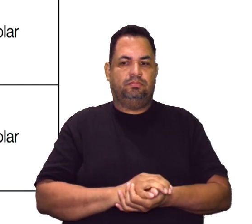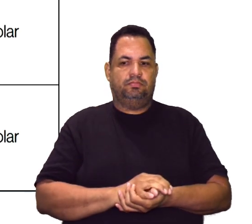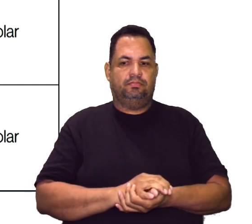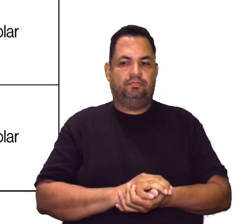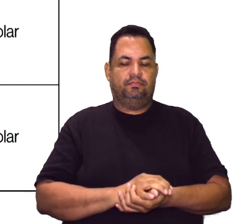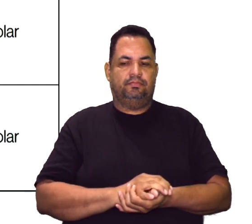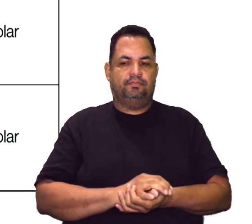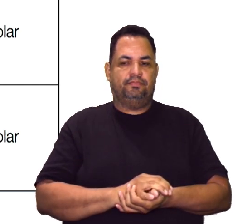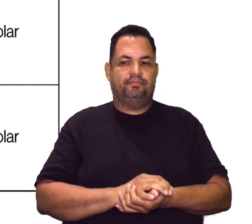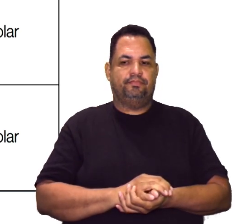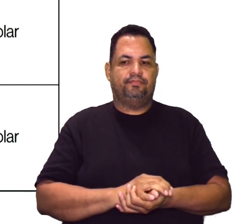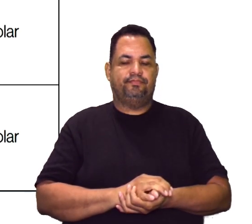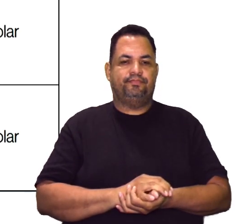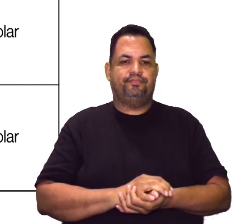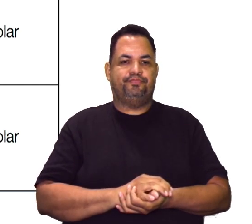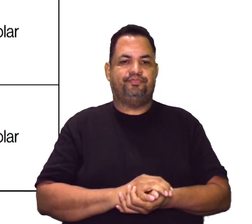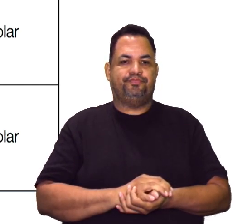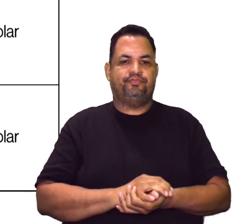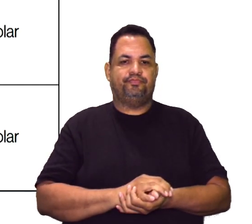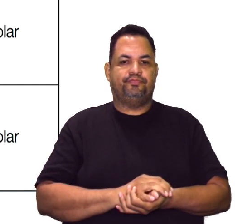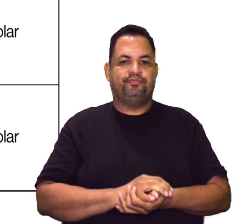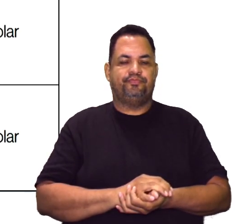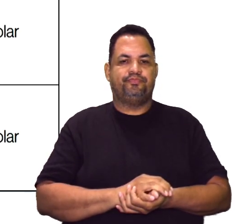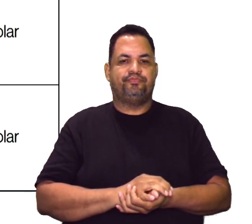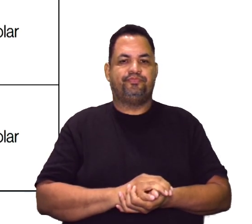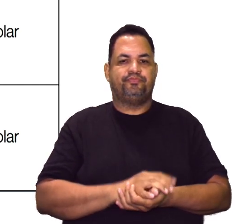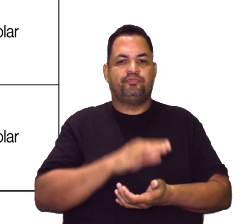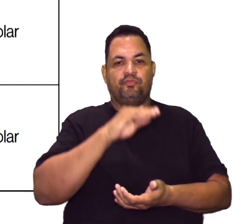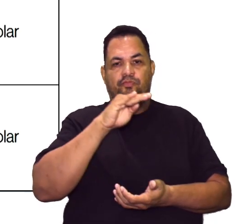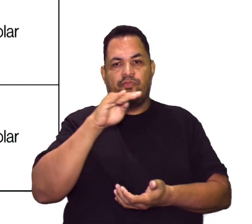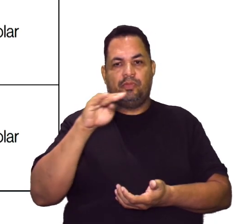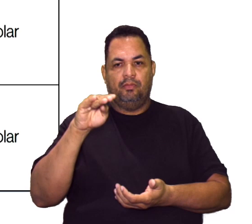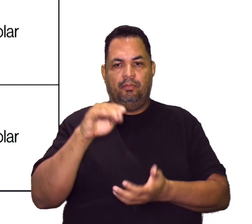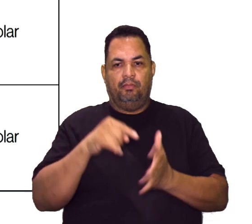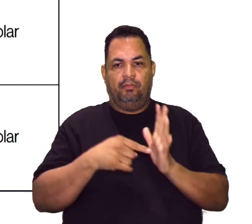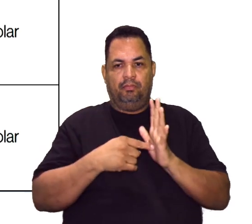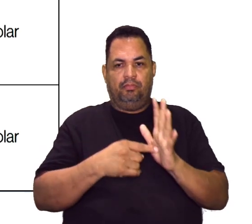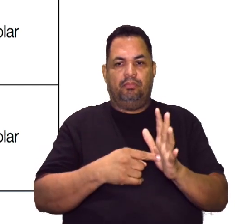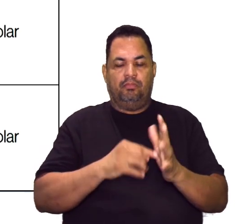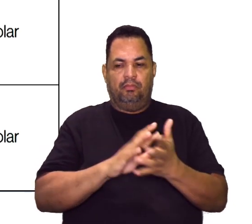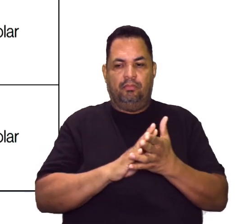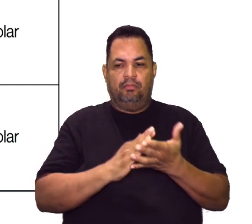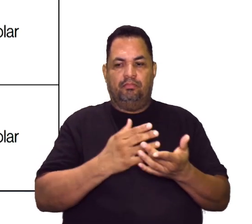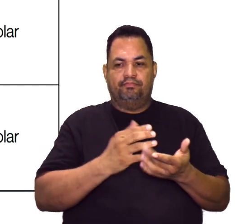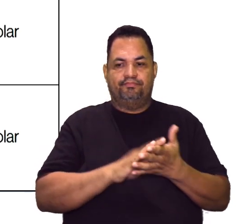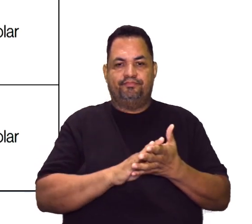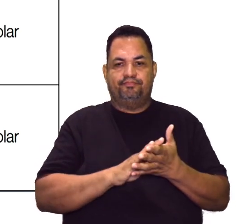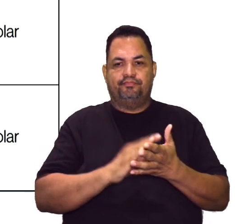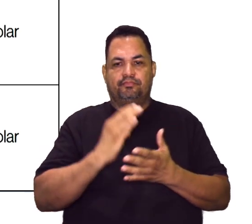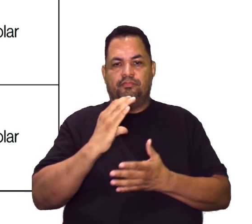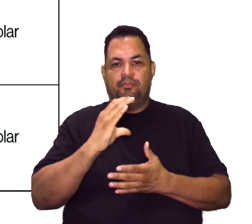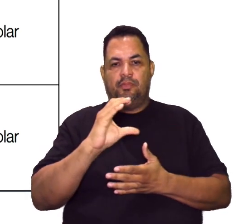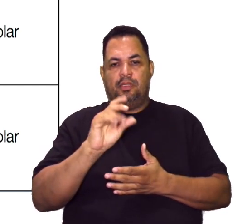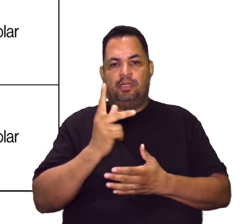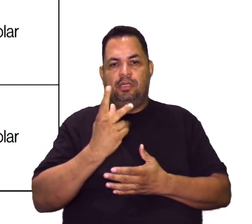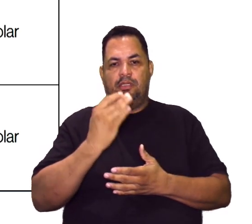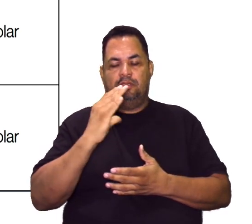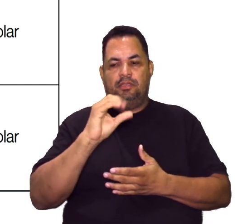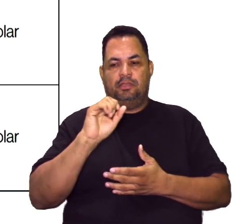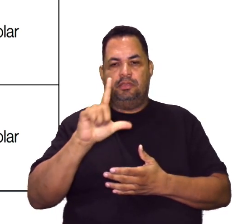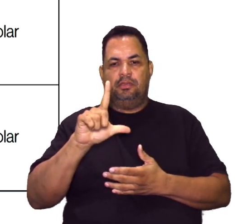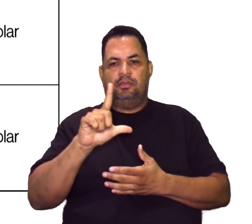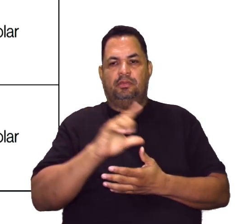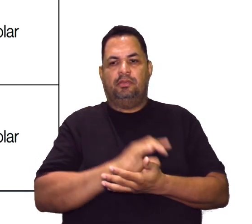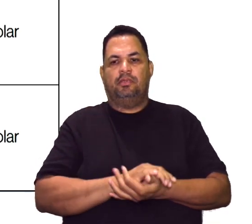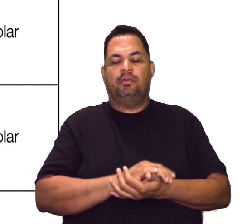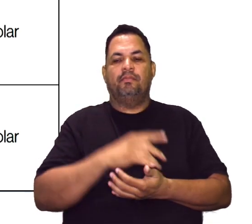Então, o vetor parcial, né, com relação, apresenta cargas diferentes, HCl. Então,